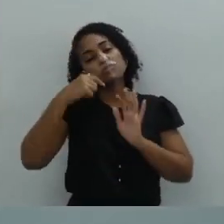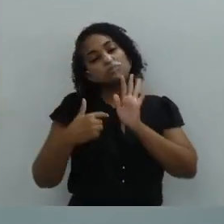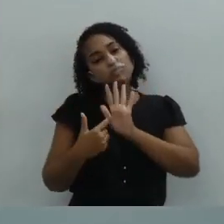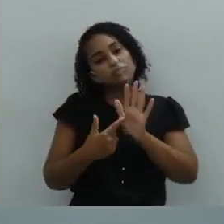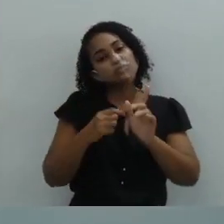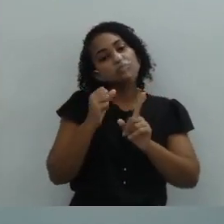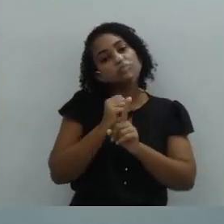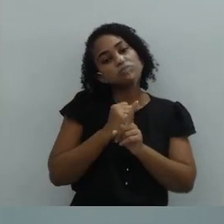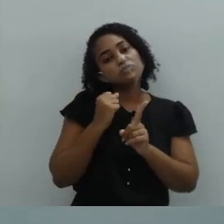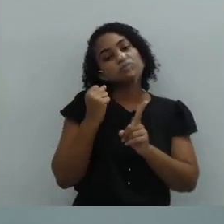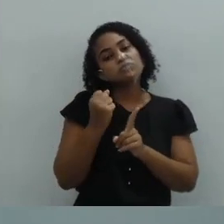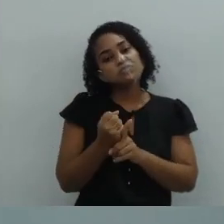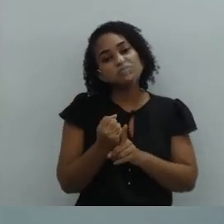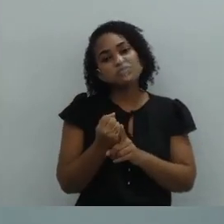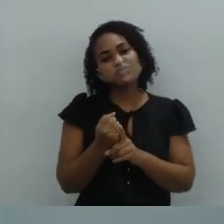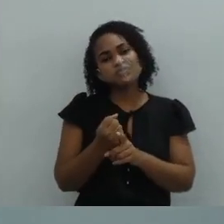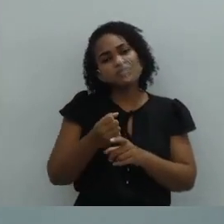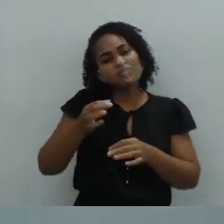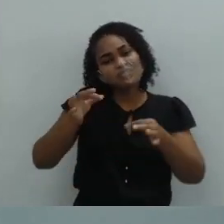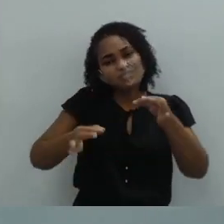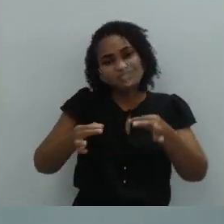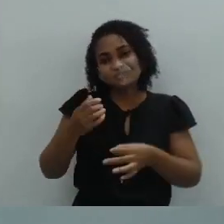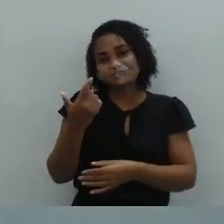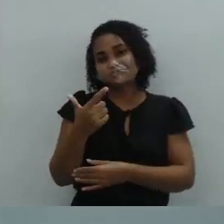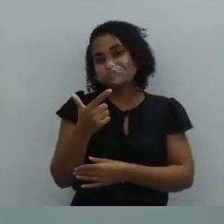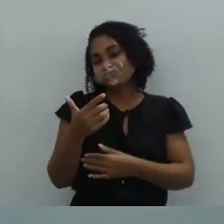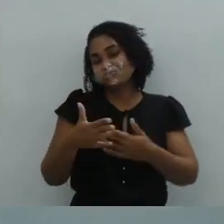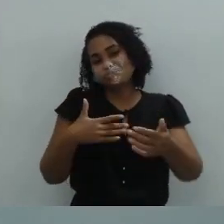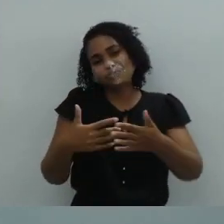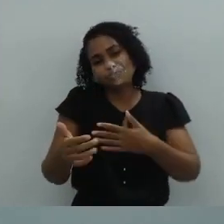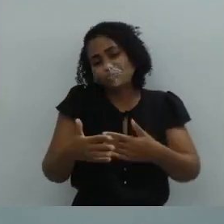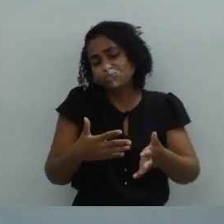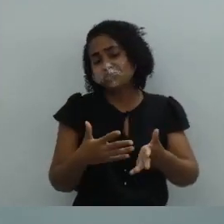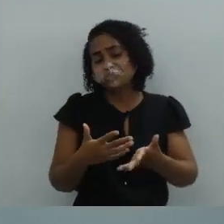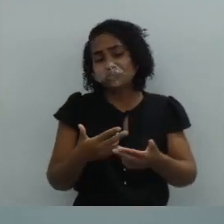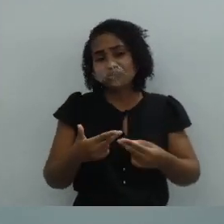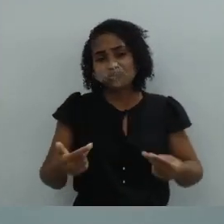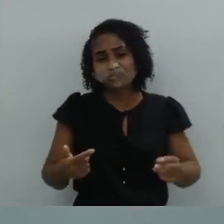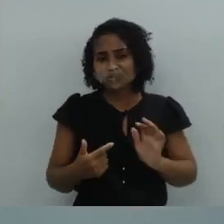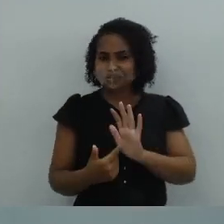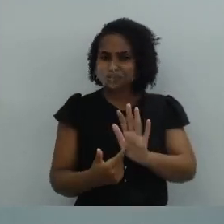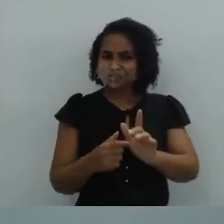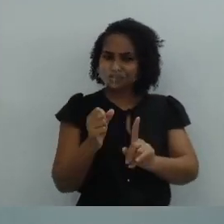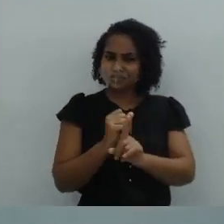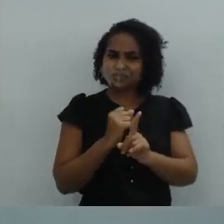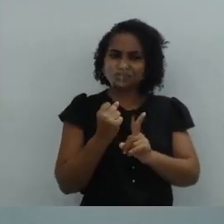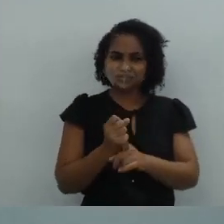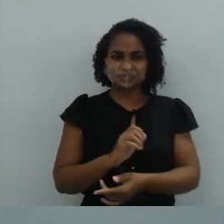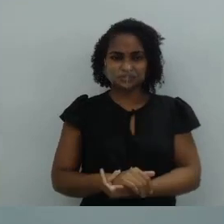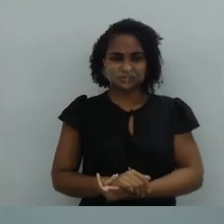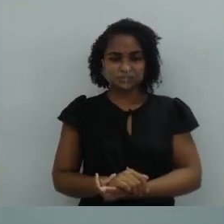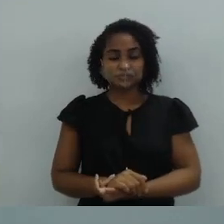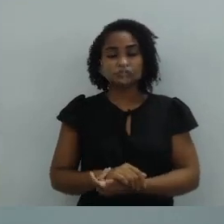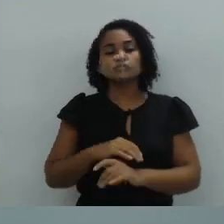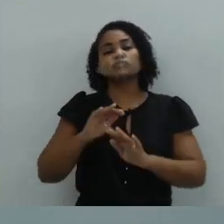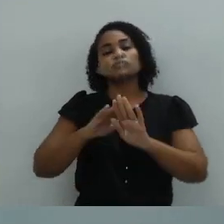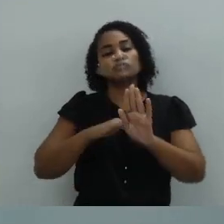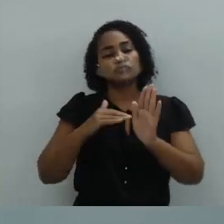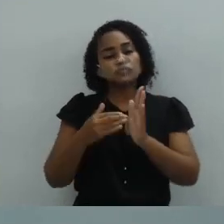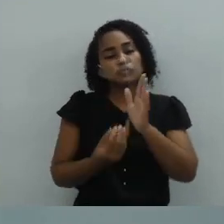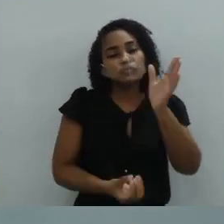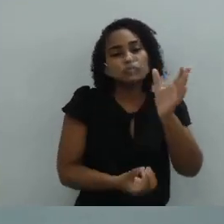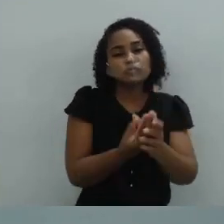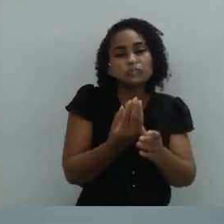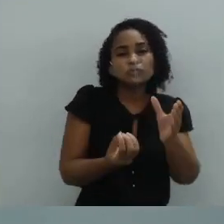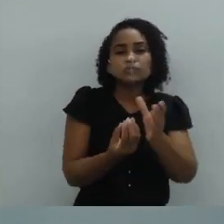sociedade. Afinal de contas, é injusto que a gente produza qualquer coisa e não apresente à sociedade. Toda produção que